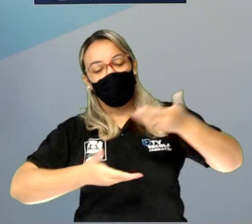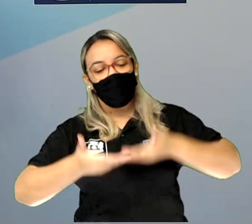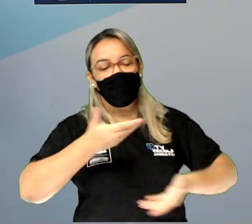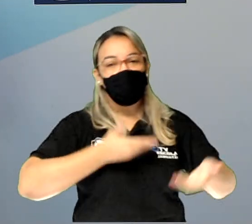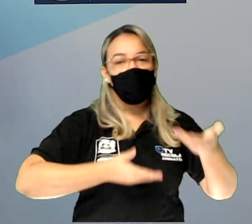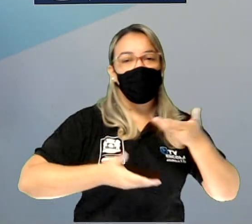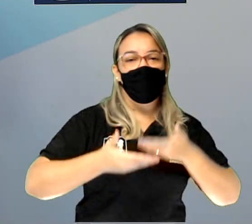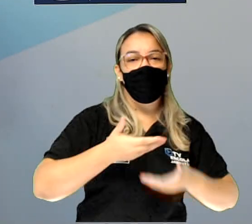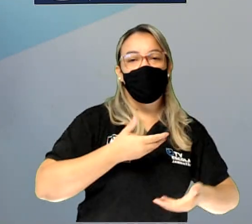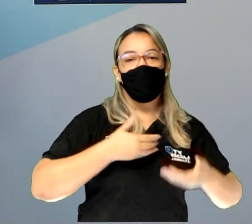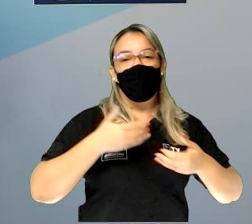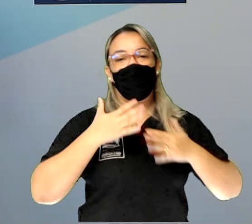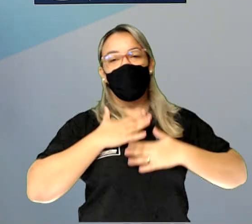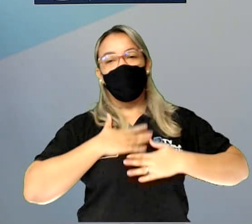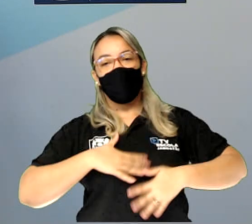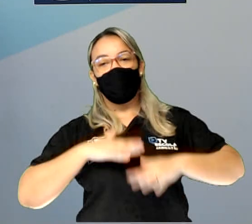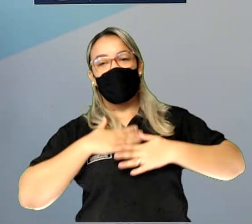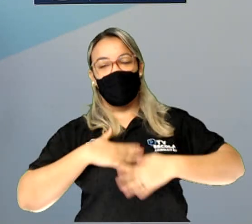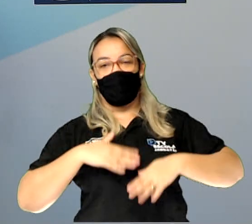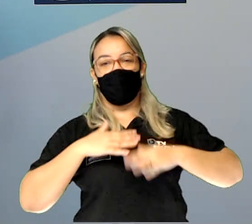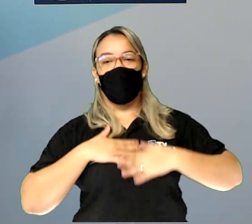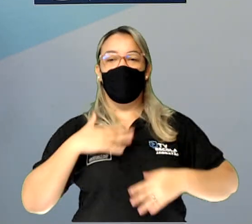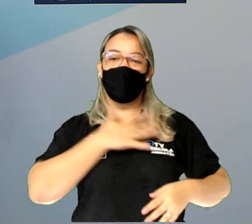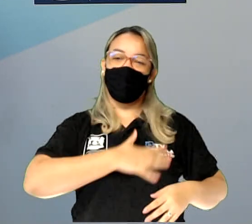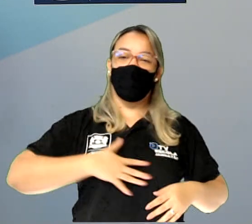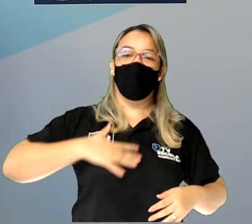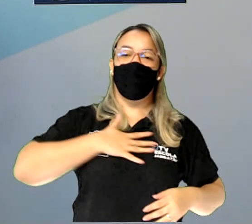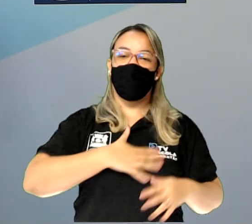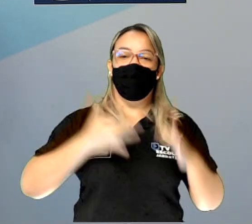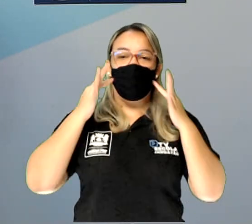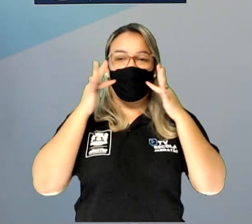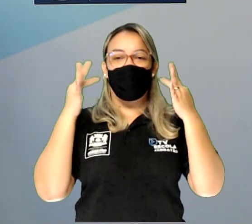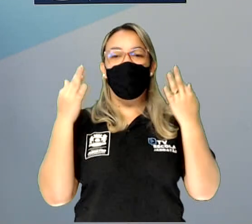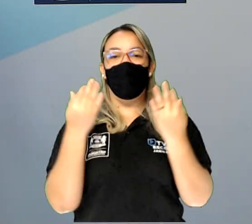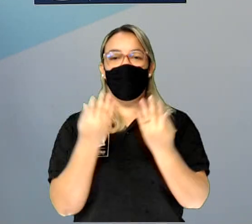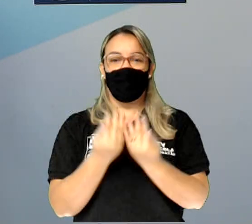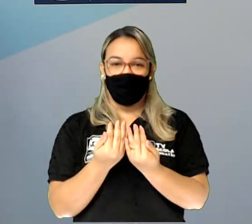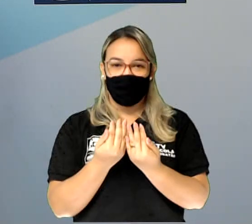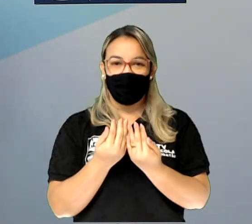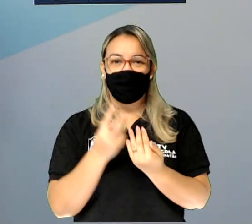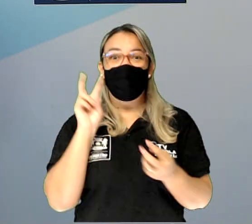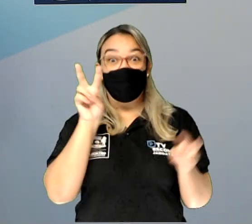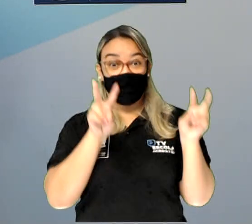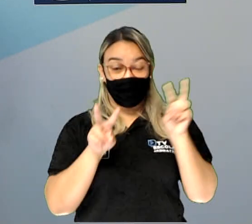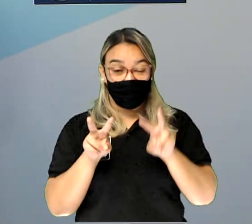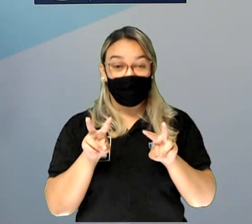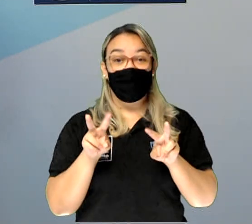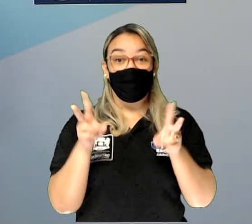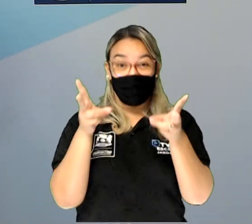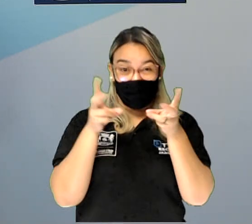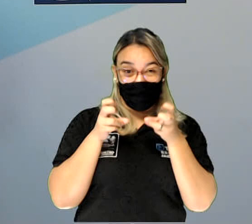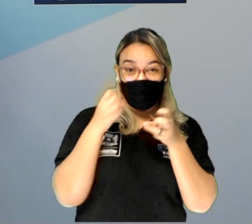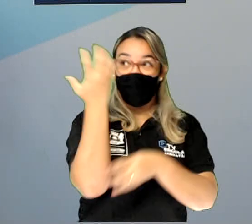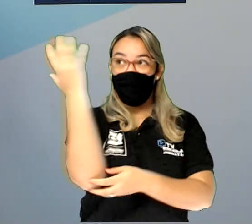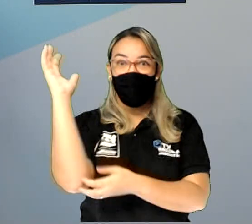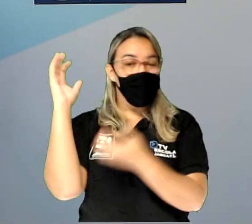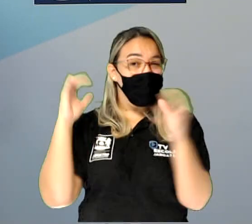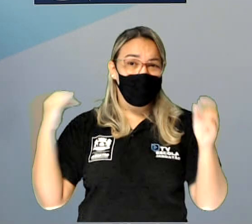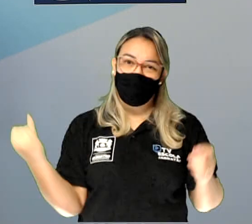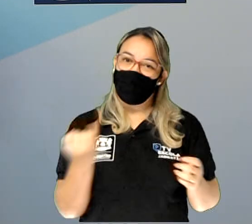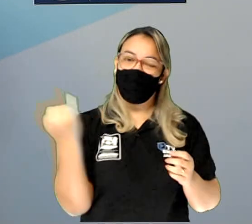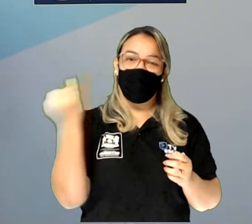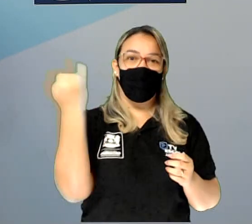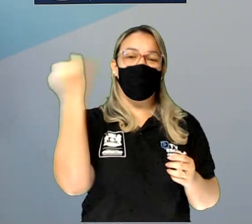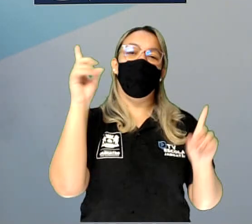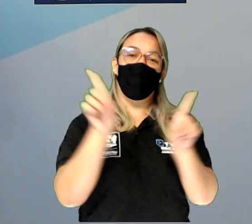de aconchego, um momento de lazer com a nossa família. Olha como as árvores, elas são importantes para os seres humanos também,